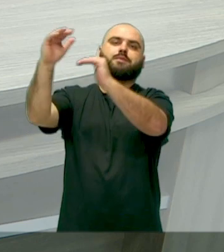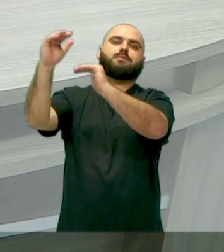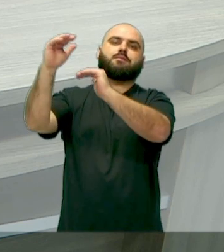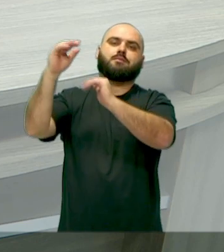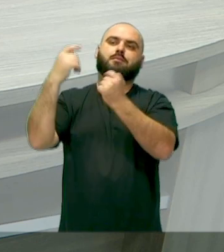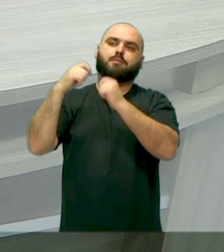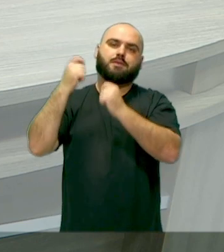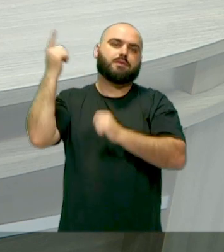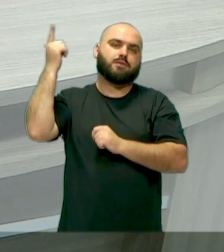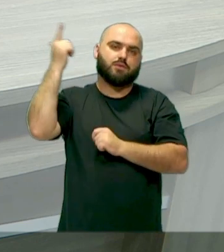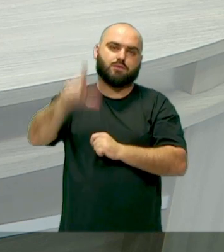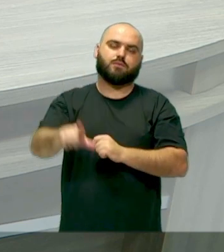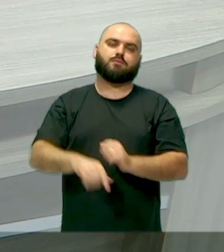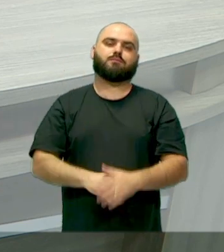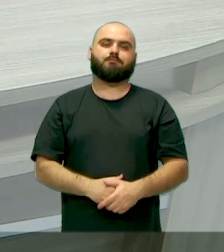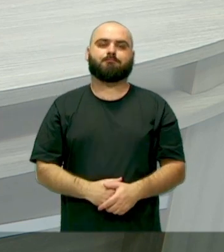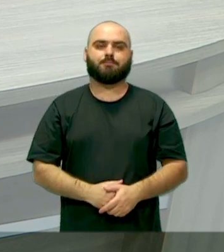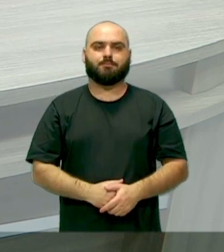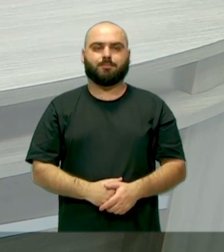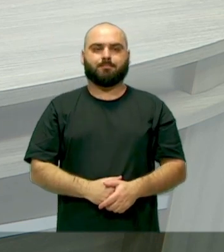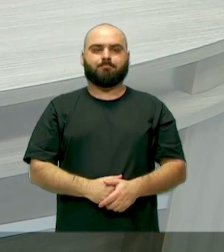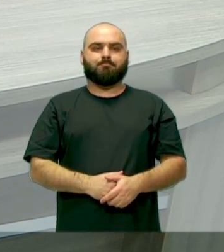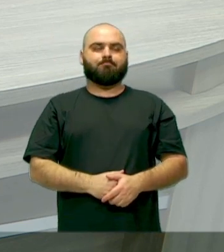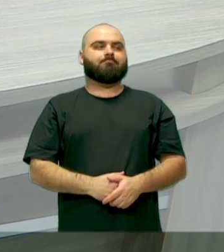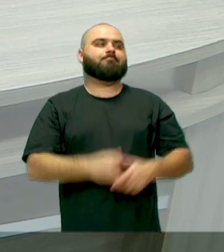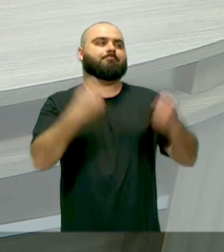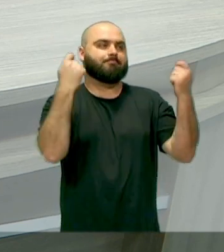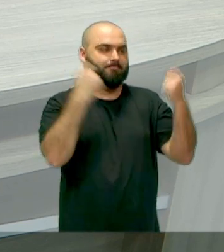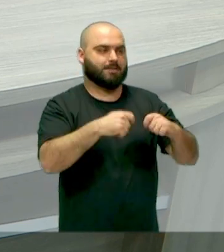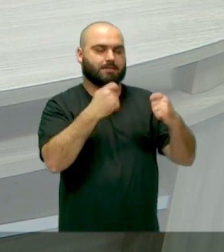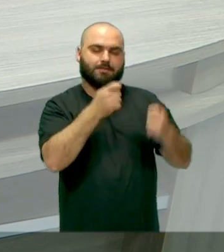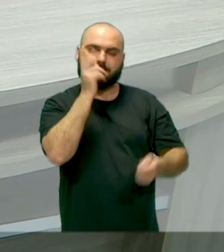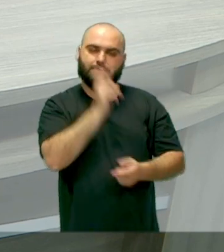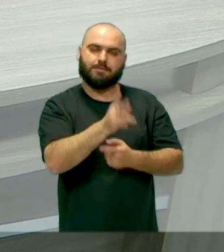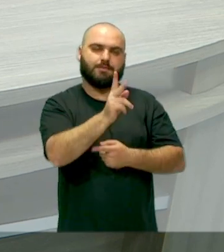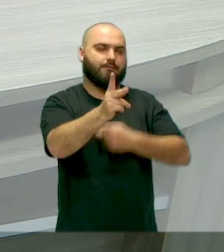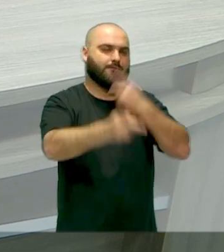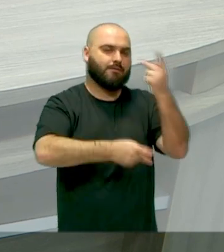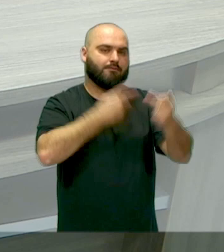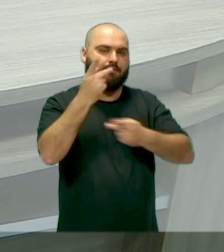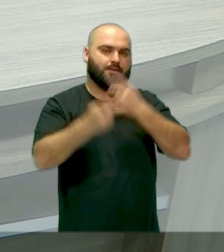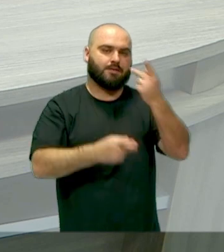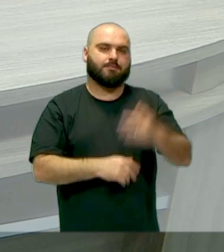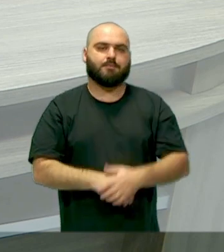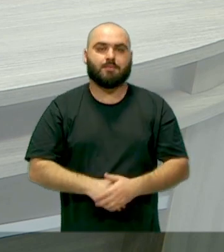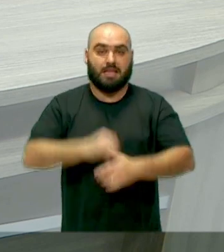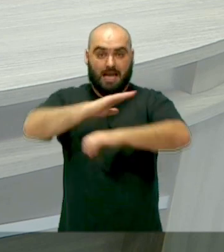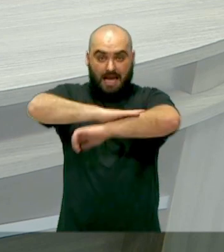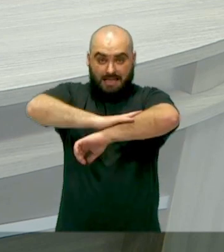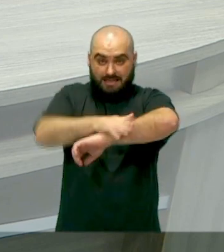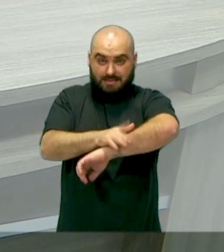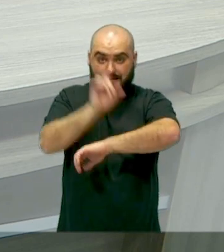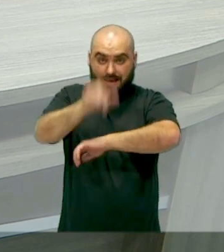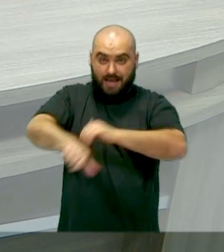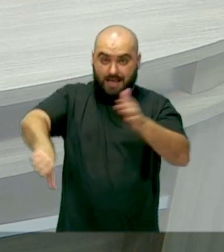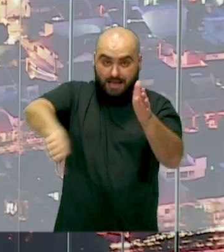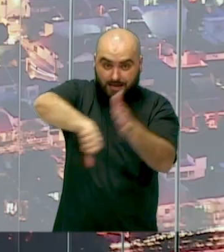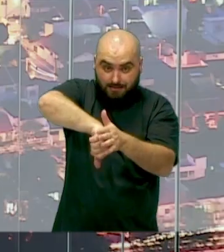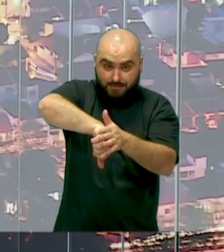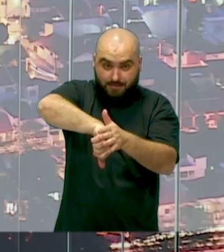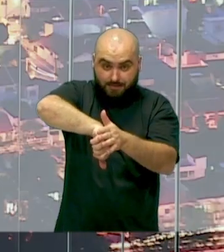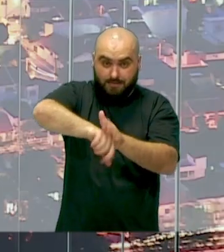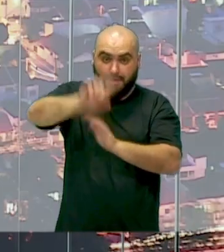ser trilhado. E precisamos sempre falar. Racismo é crime. É